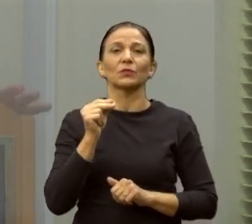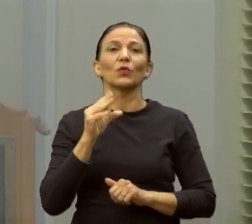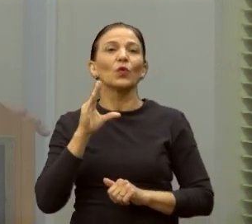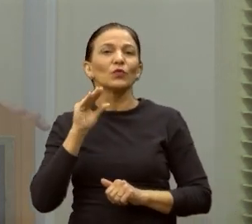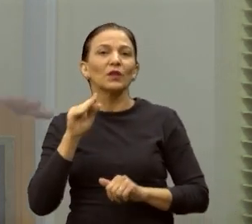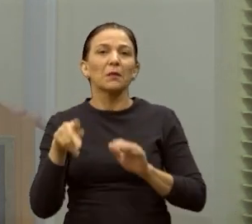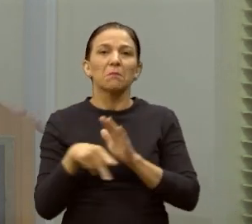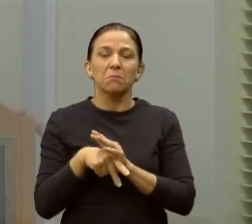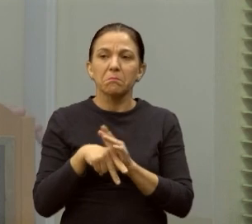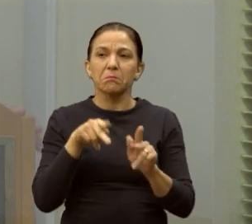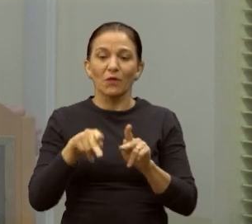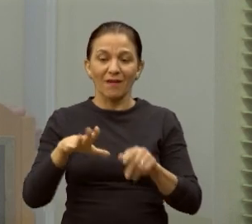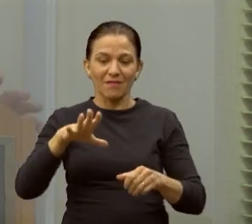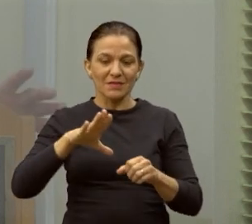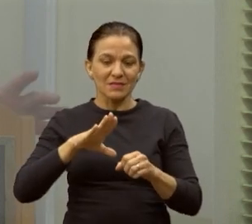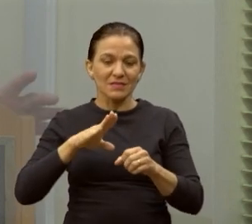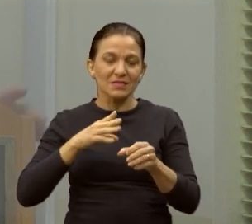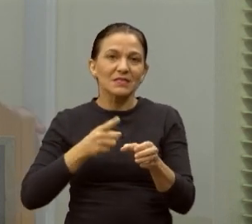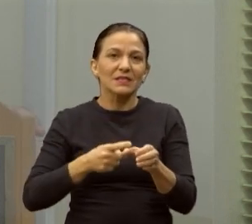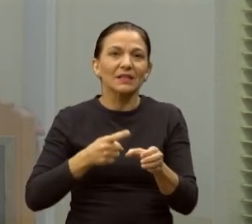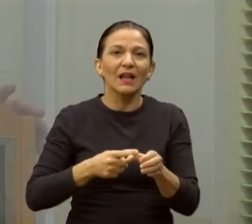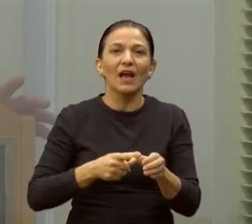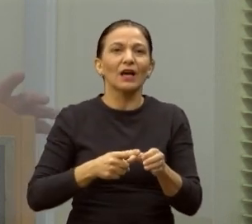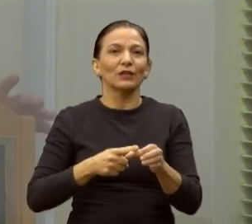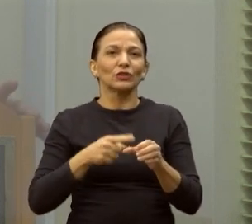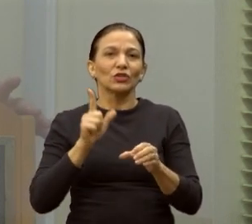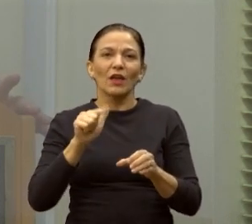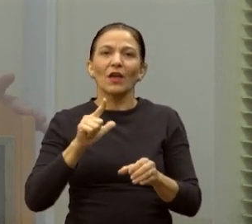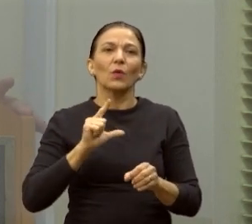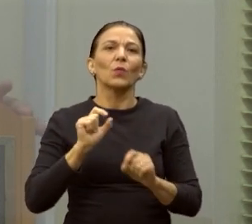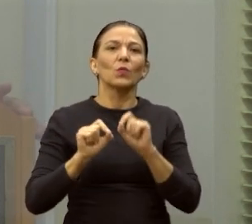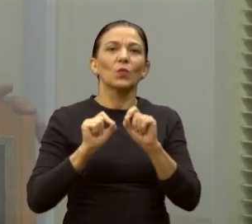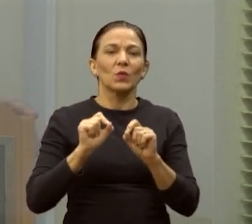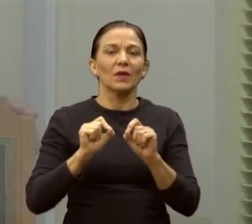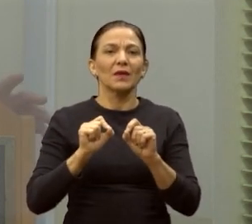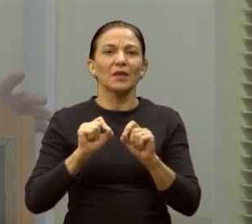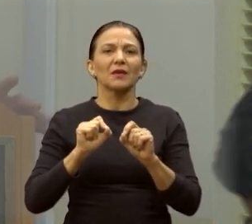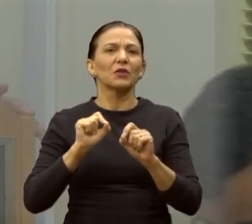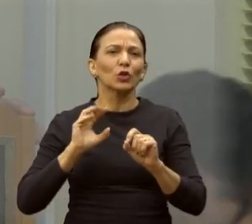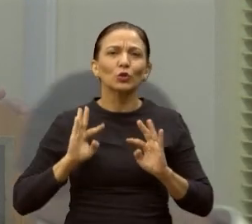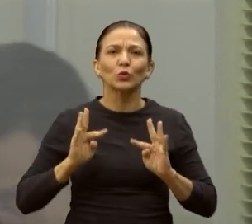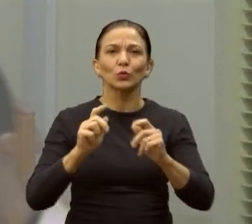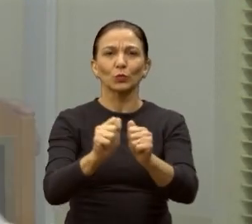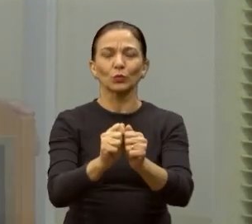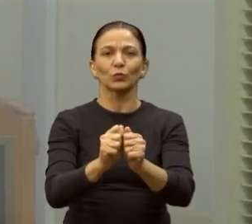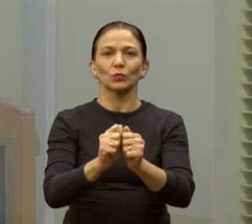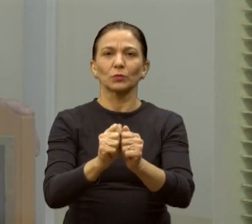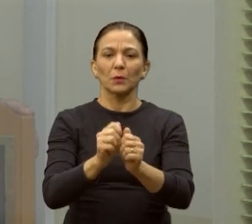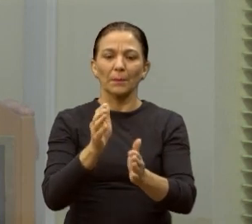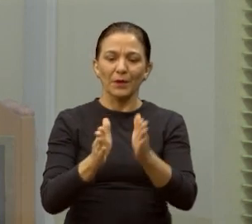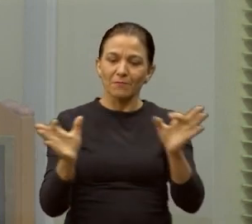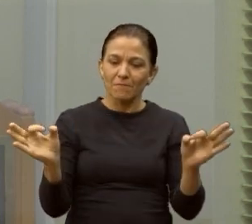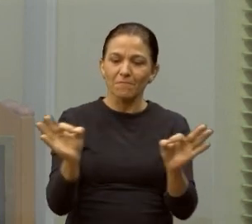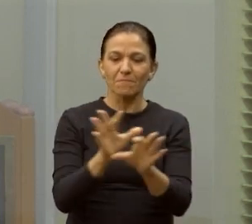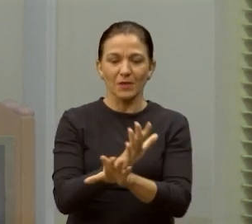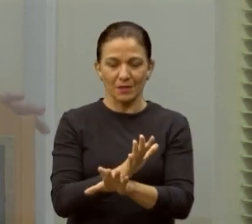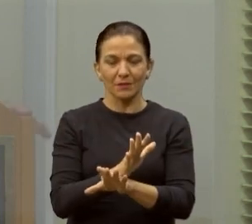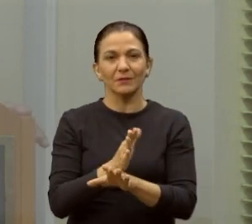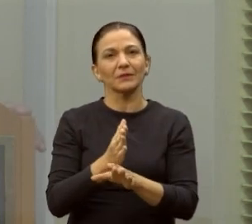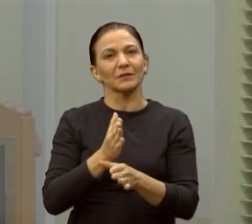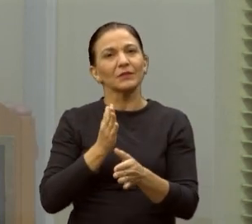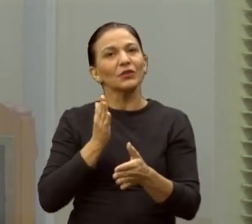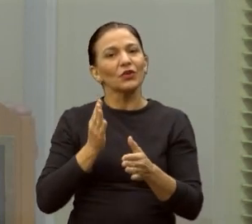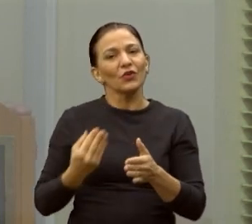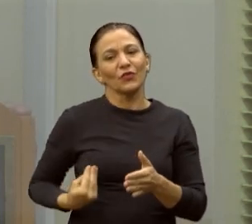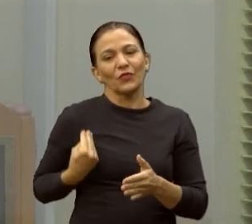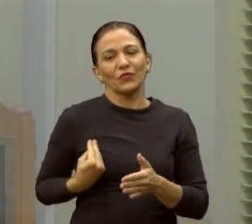prefeito nem de vereador e tá aí meu ciclo acabou né e a gente vida que segue a gente só quer agradecer então